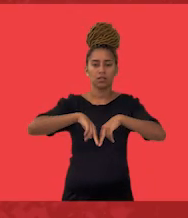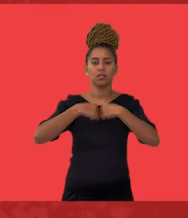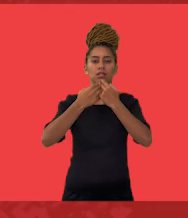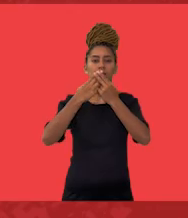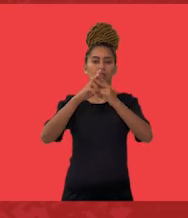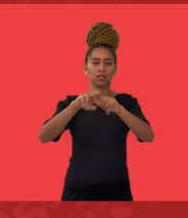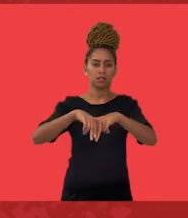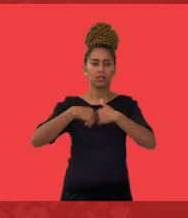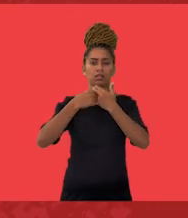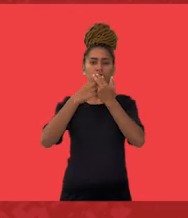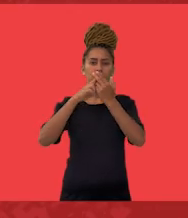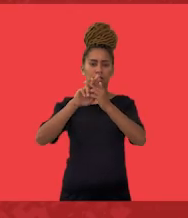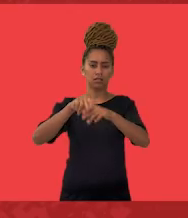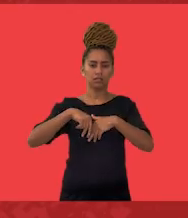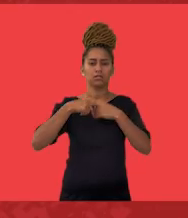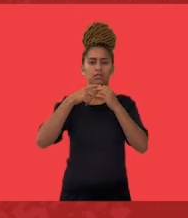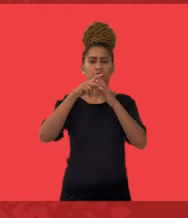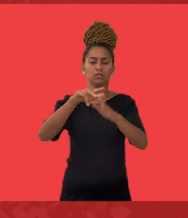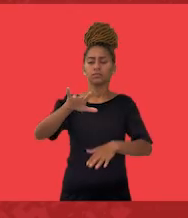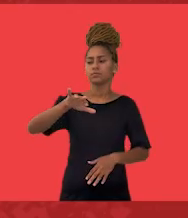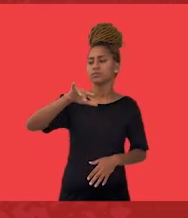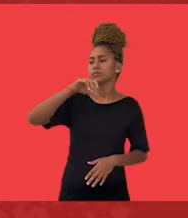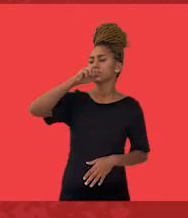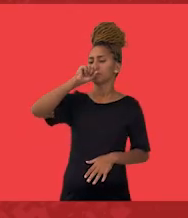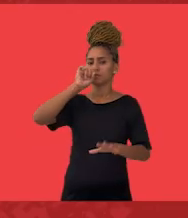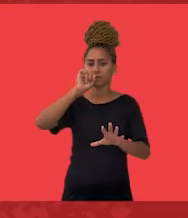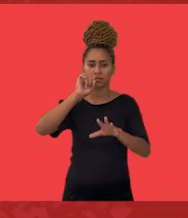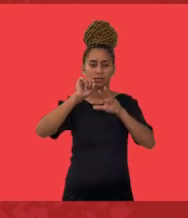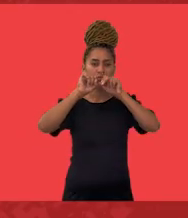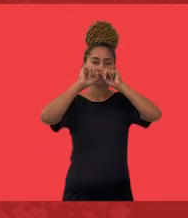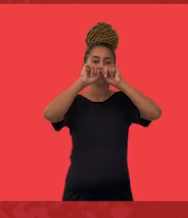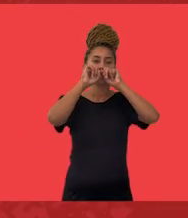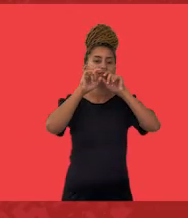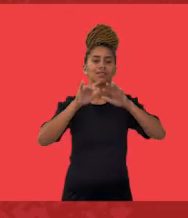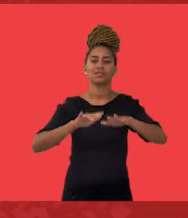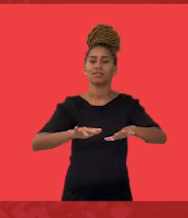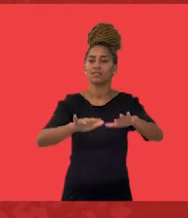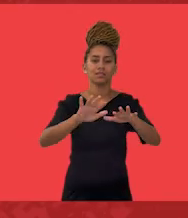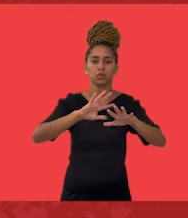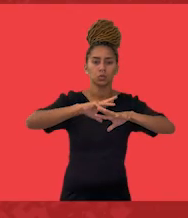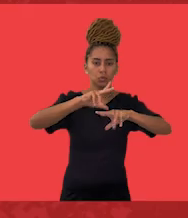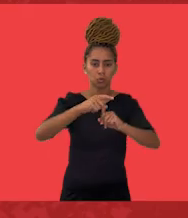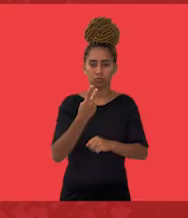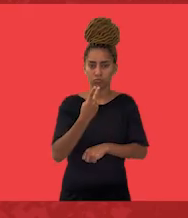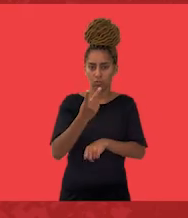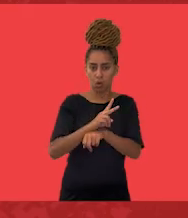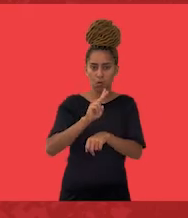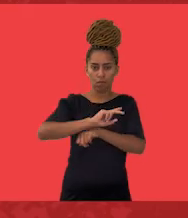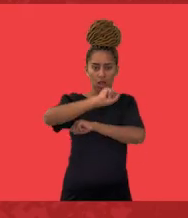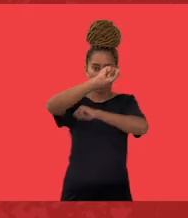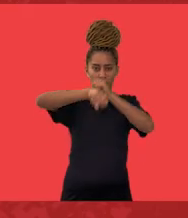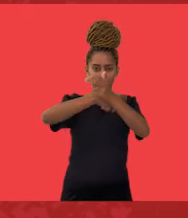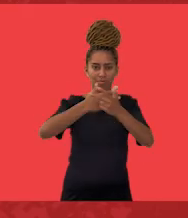Fantasiava teu olhar a observar meu segredo sem nada dizer. Corpos em baile